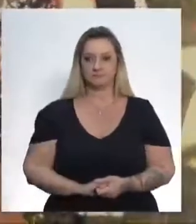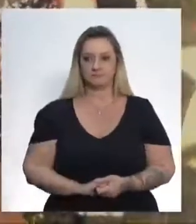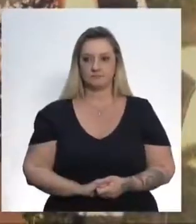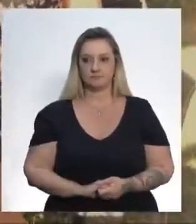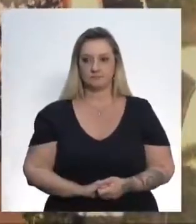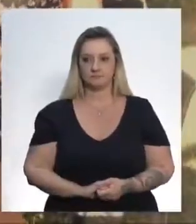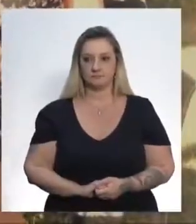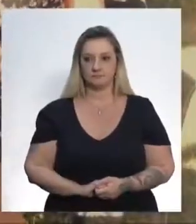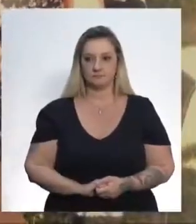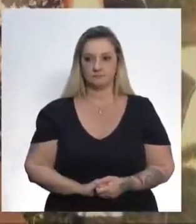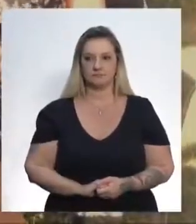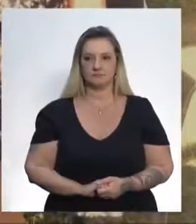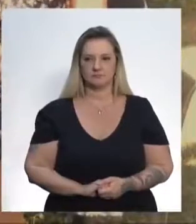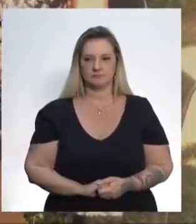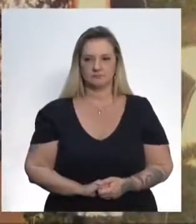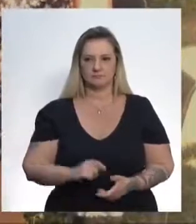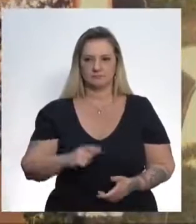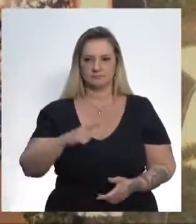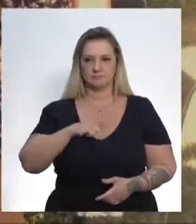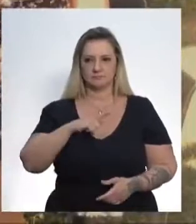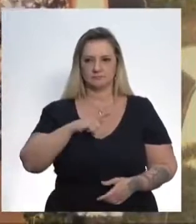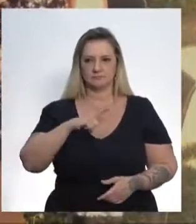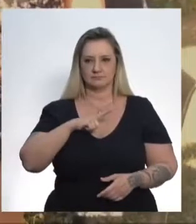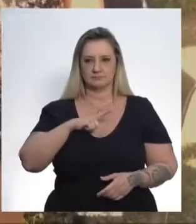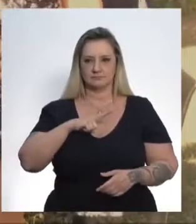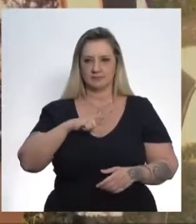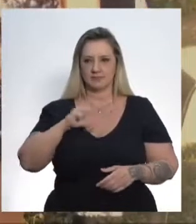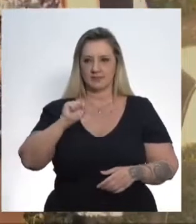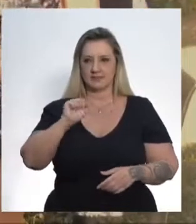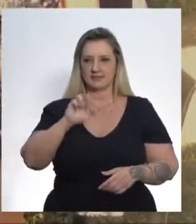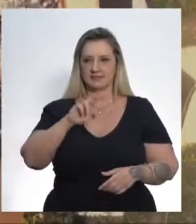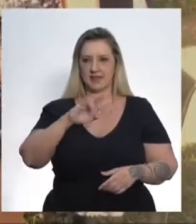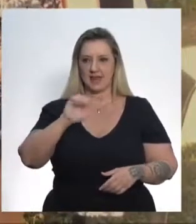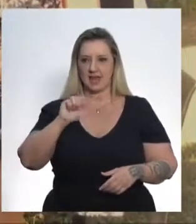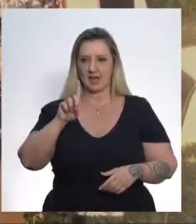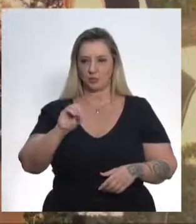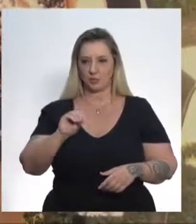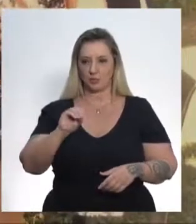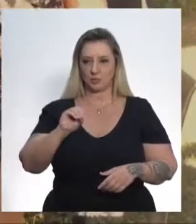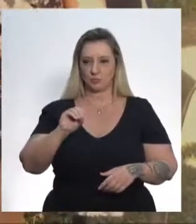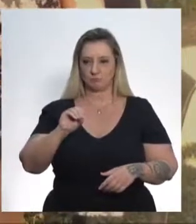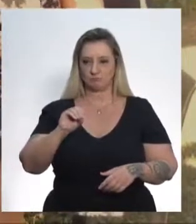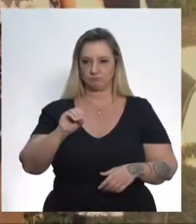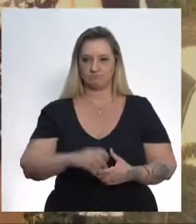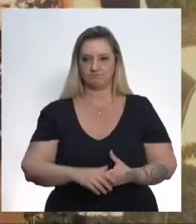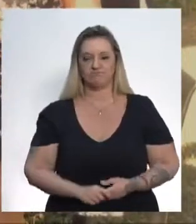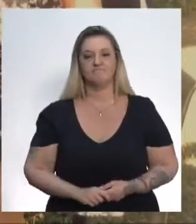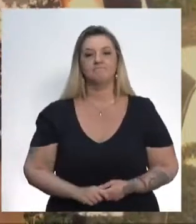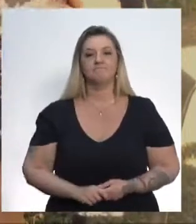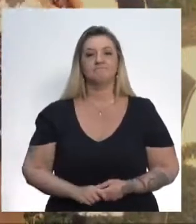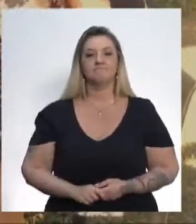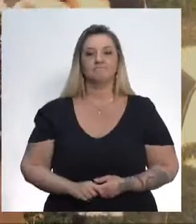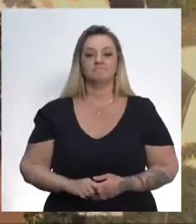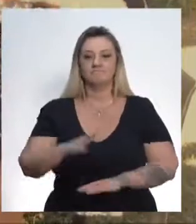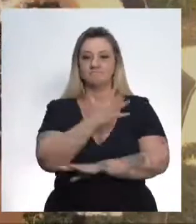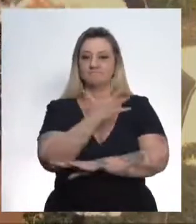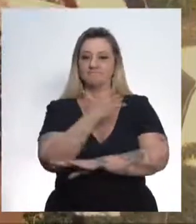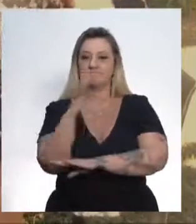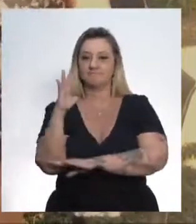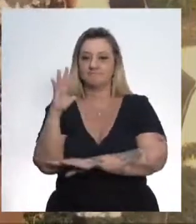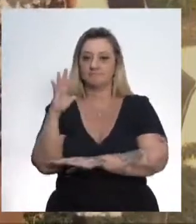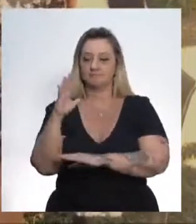Vamos olhar agora o bioma Cerrado, que é o segundo maior do território brasileiro. Ele é formado por arbustos e